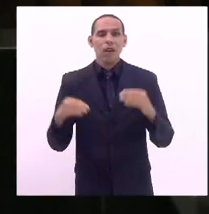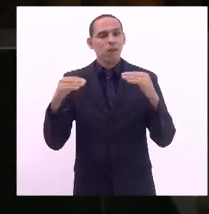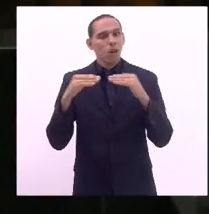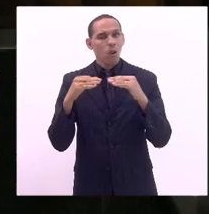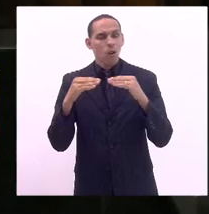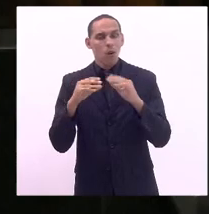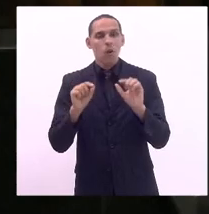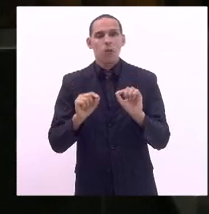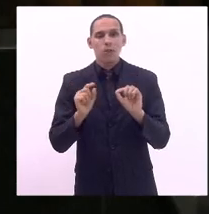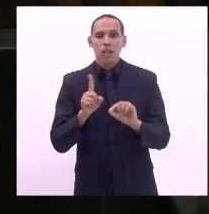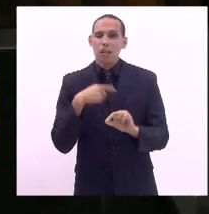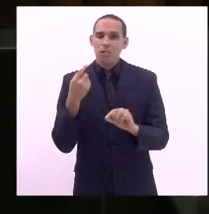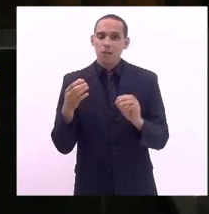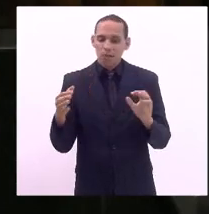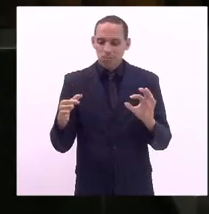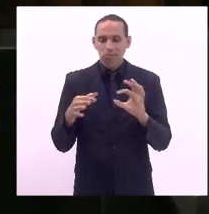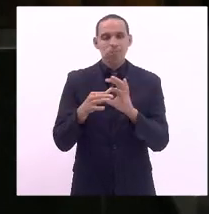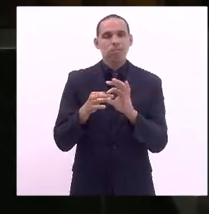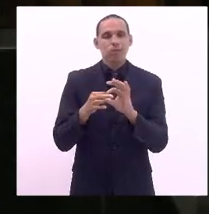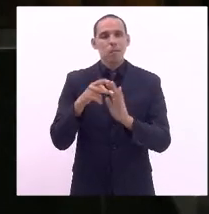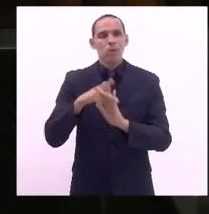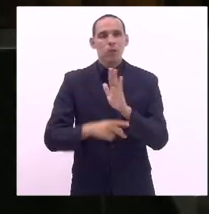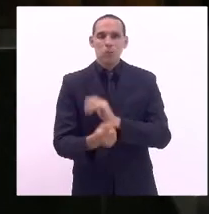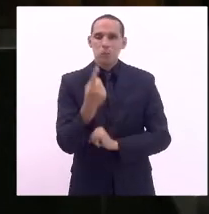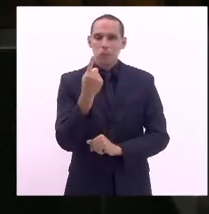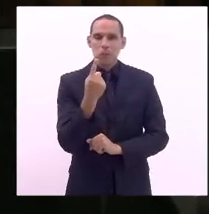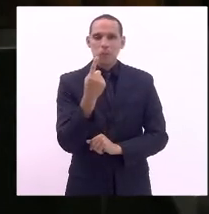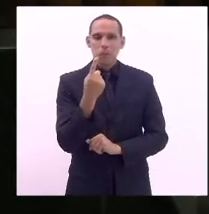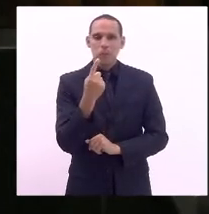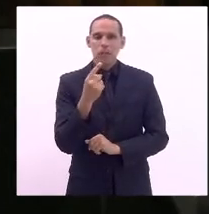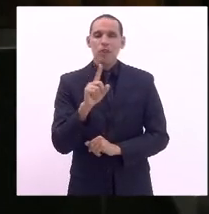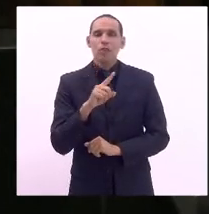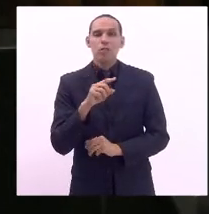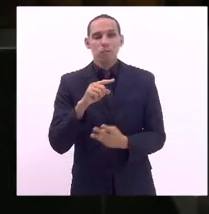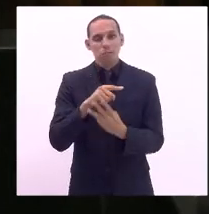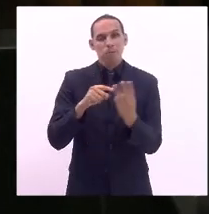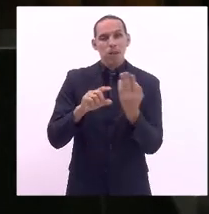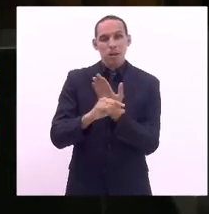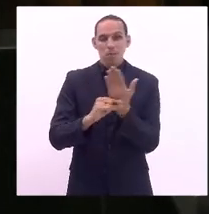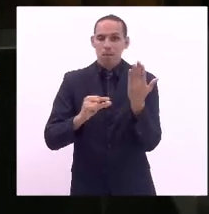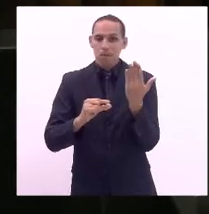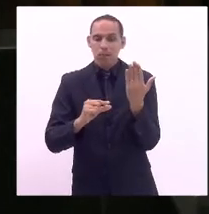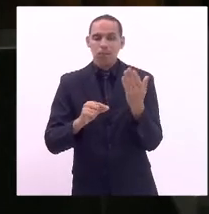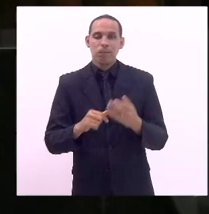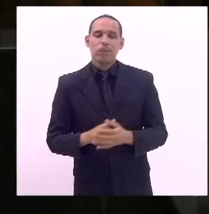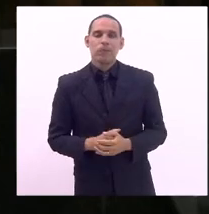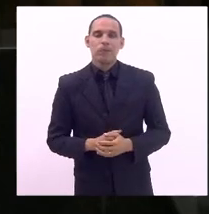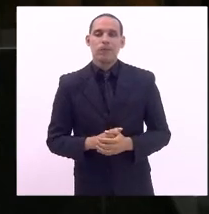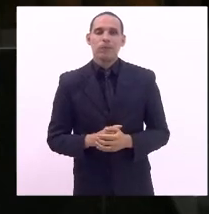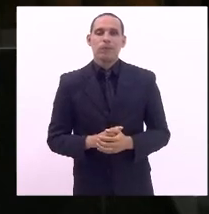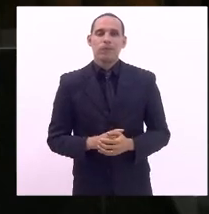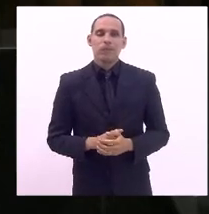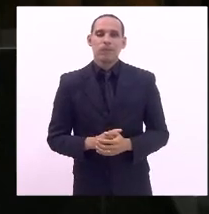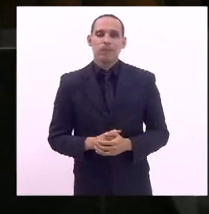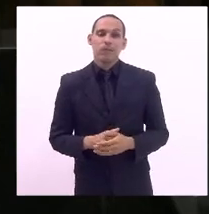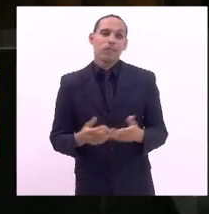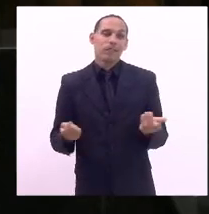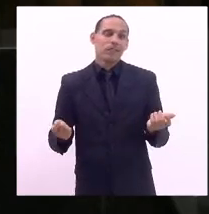concordaram da gente aderir a um único projeto como autores e para